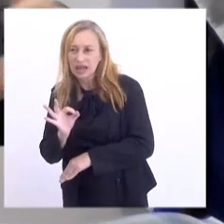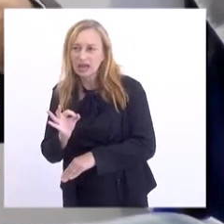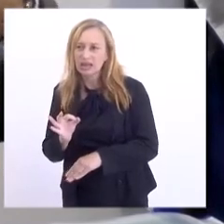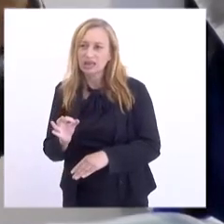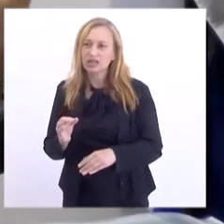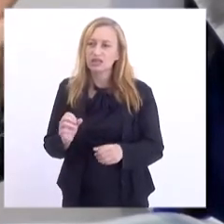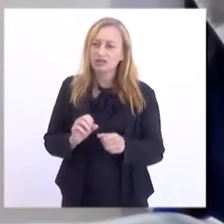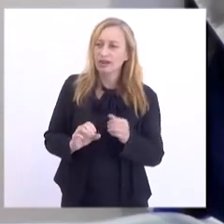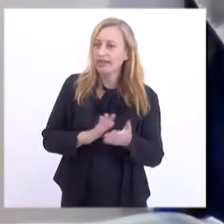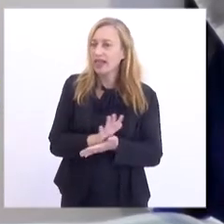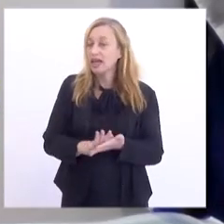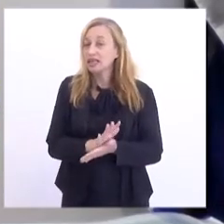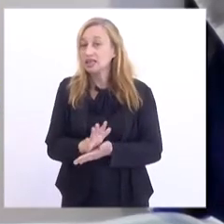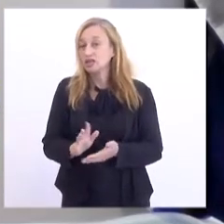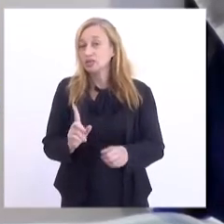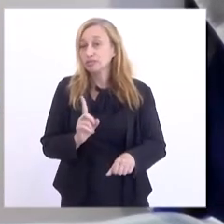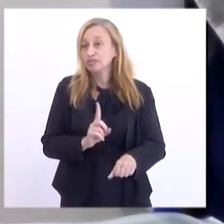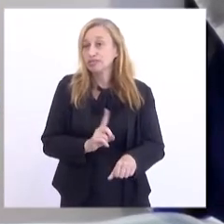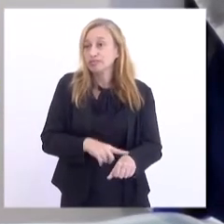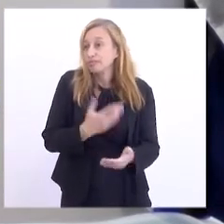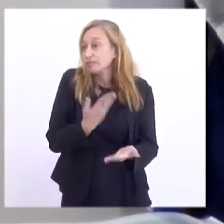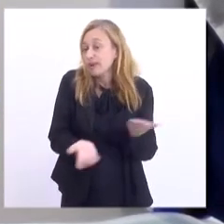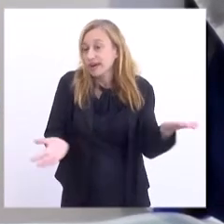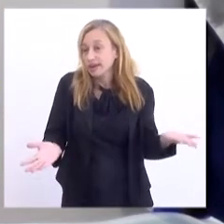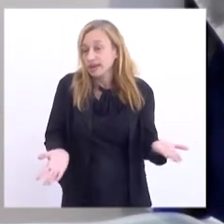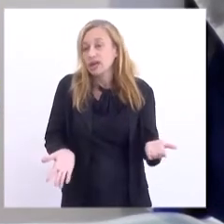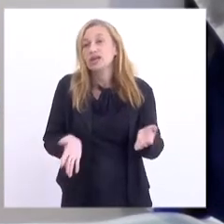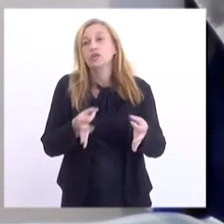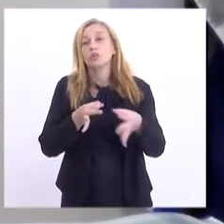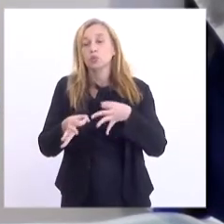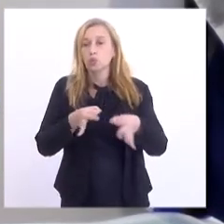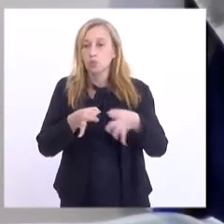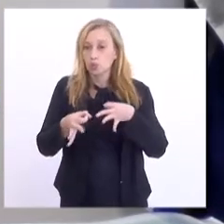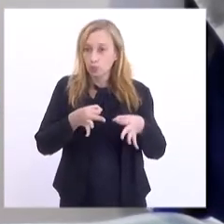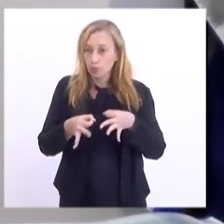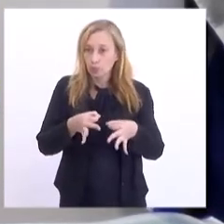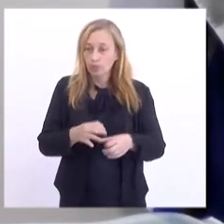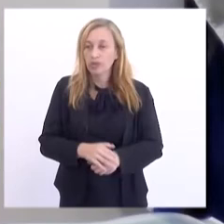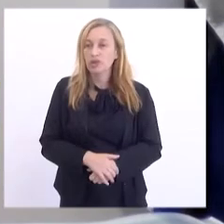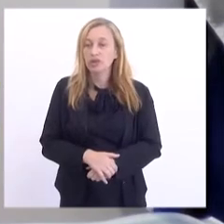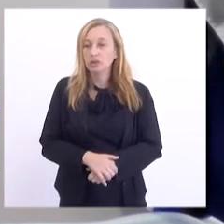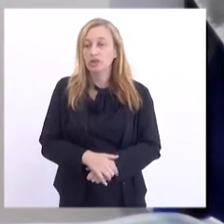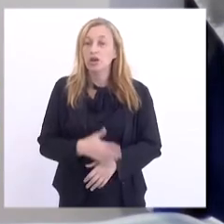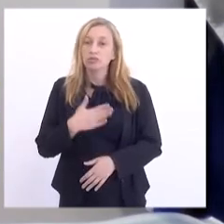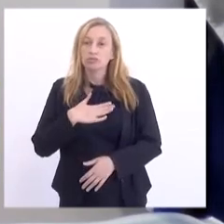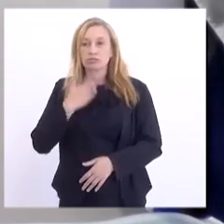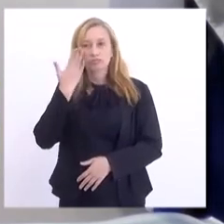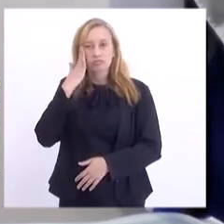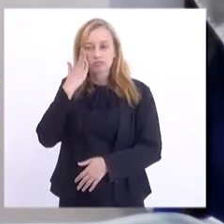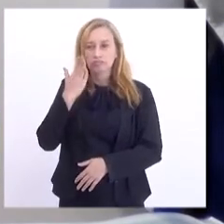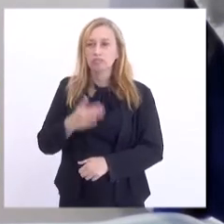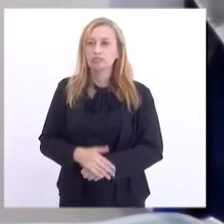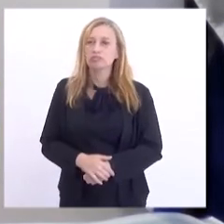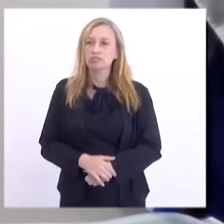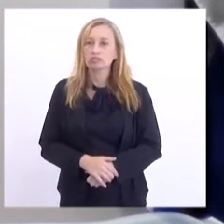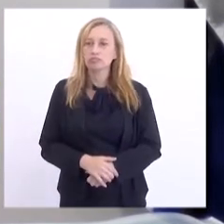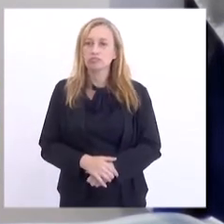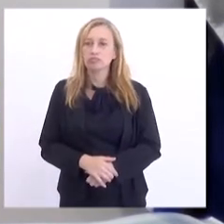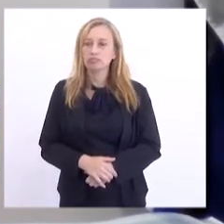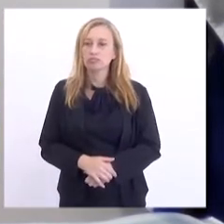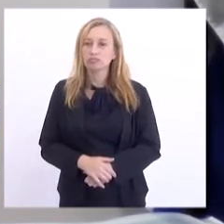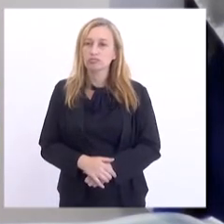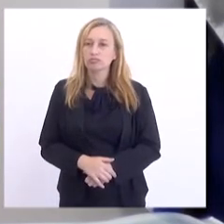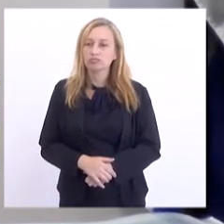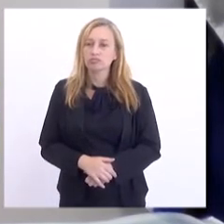tá passando bom então essa organização que no meu entendimento só pode